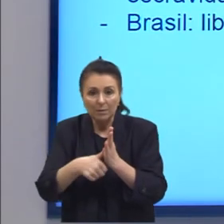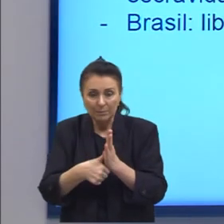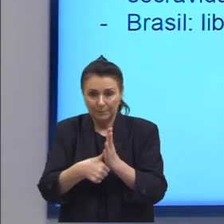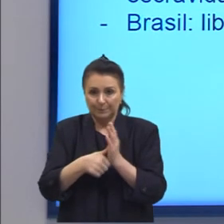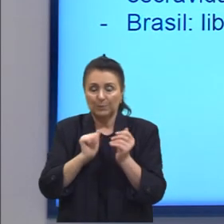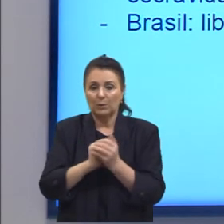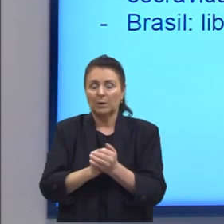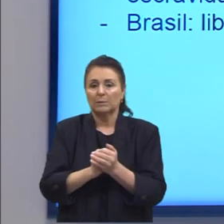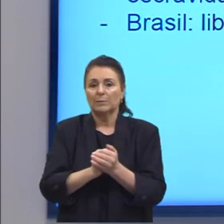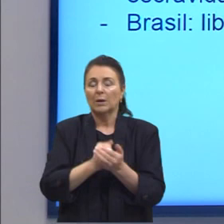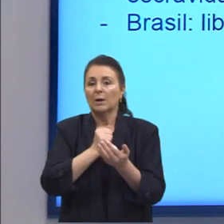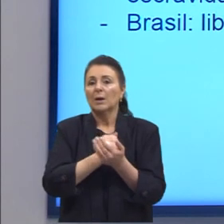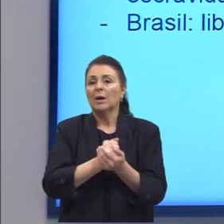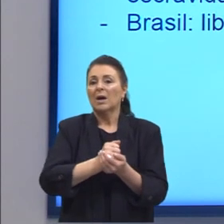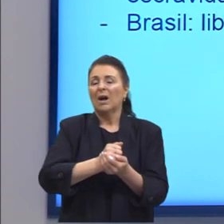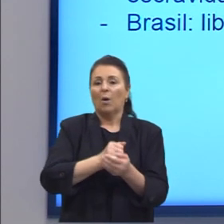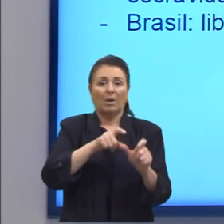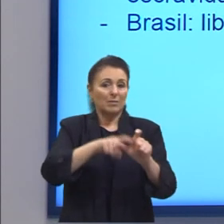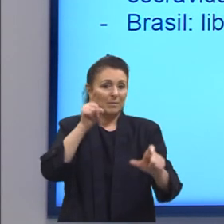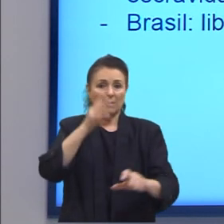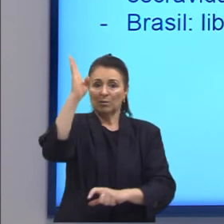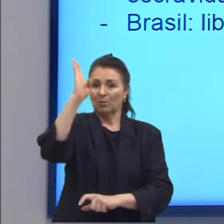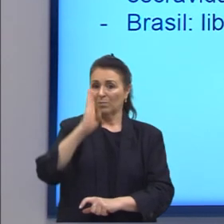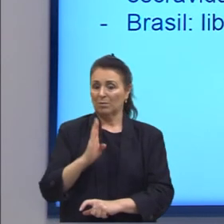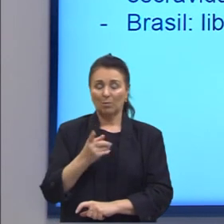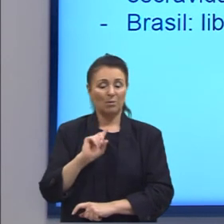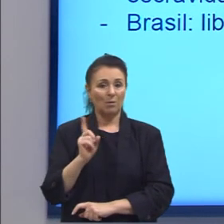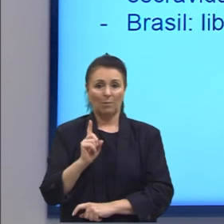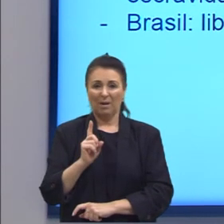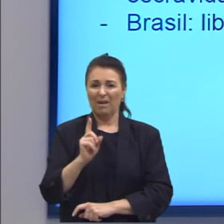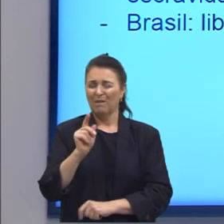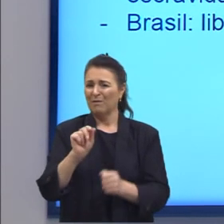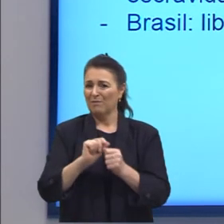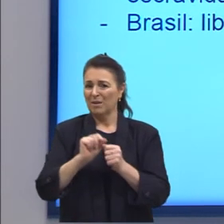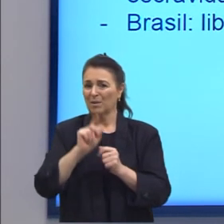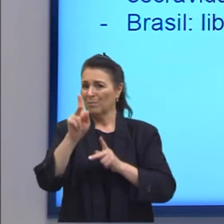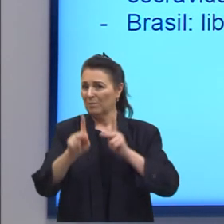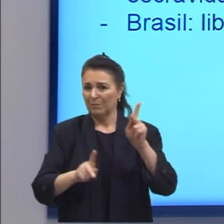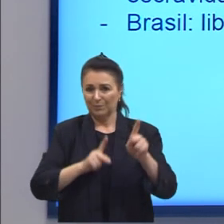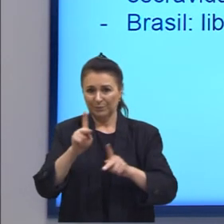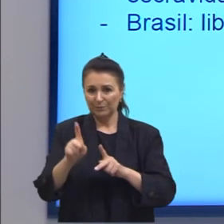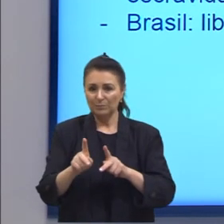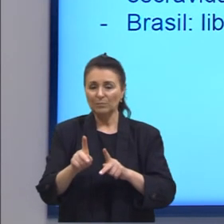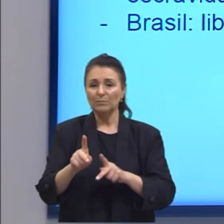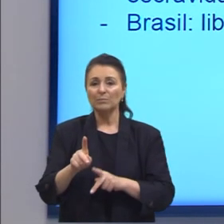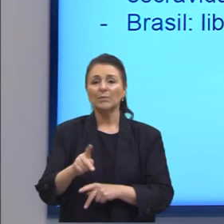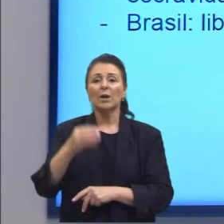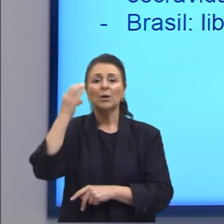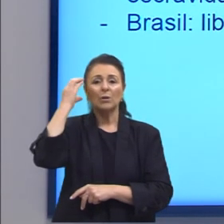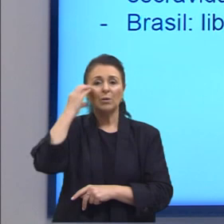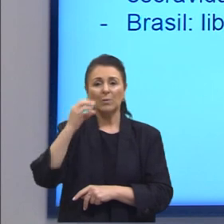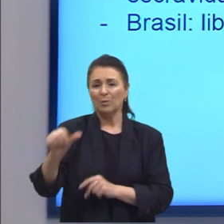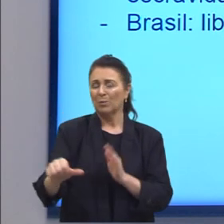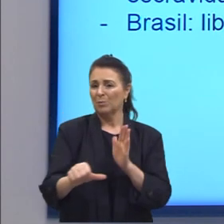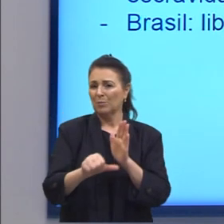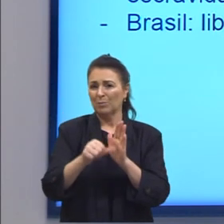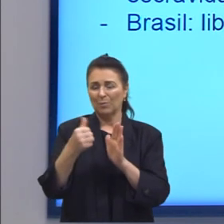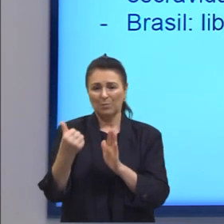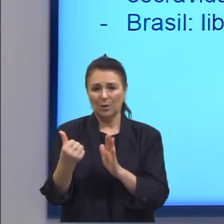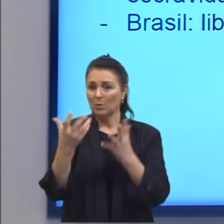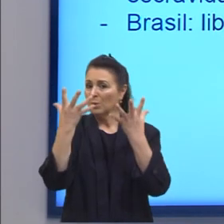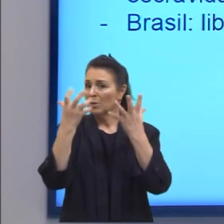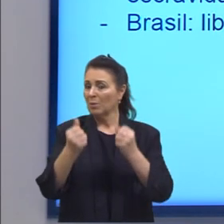ela é feita de uma forma que não é Popular Dom Pedro primeiro não aceita constituição então ele vai ter um